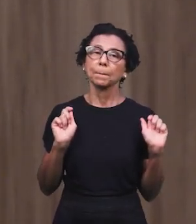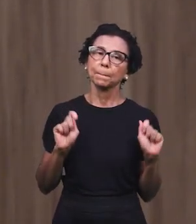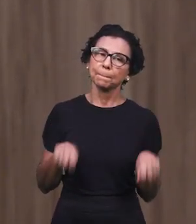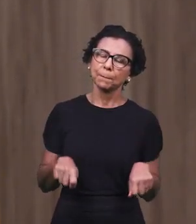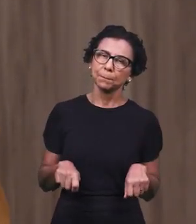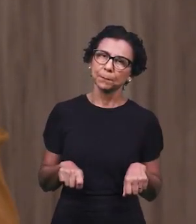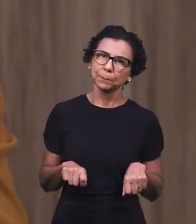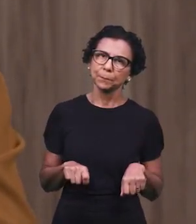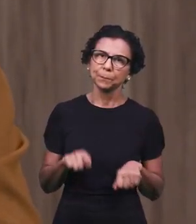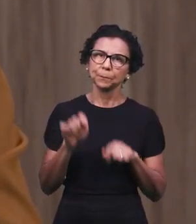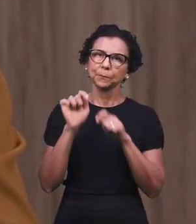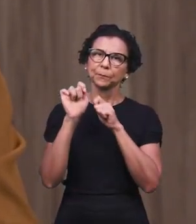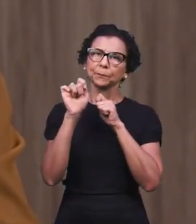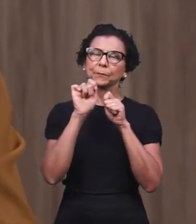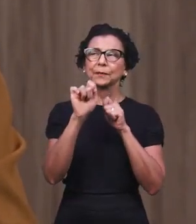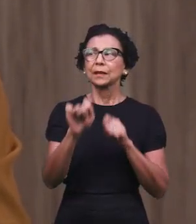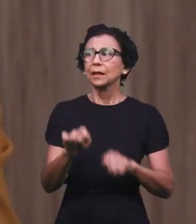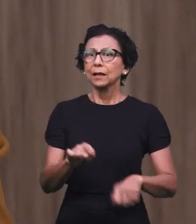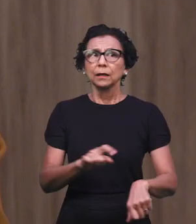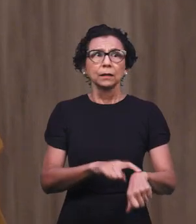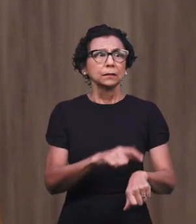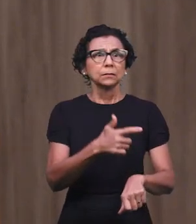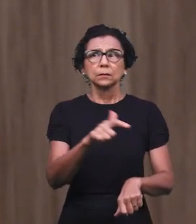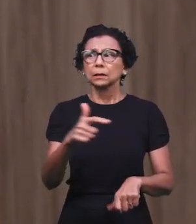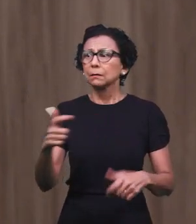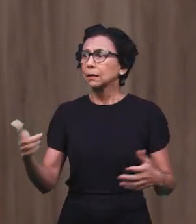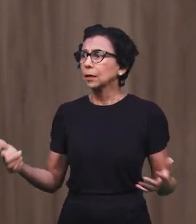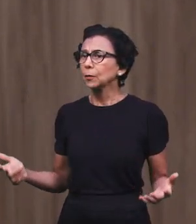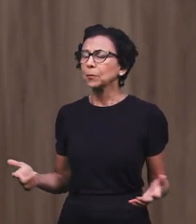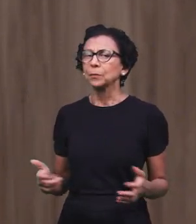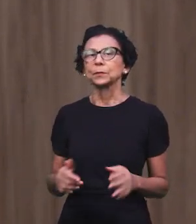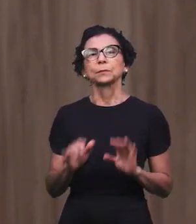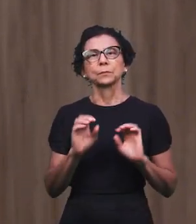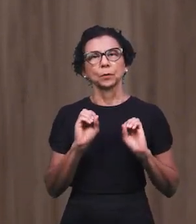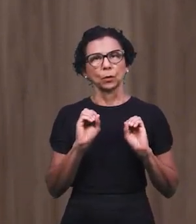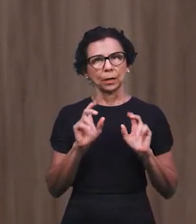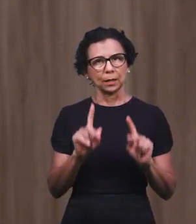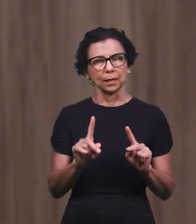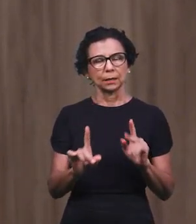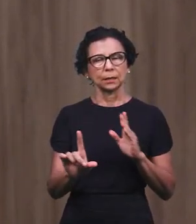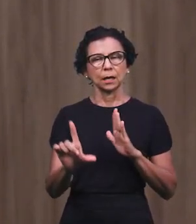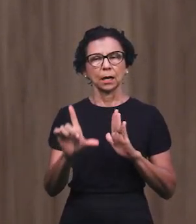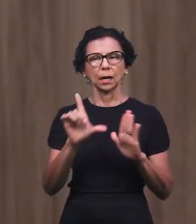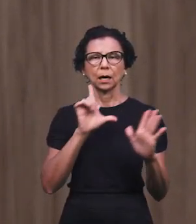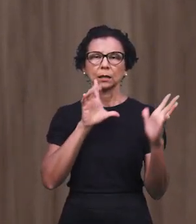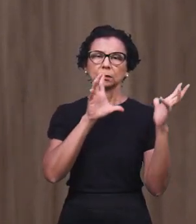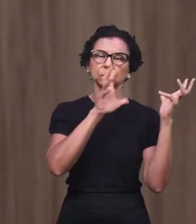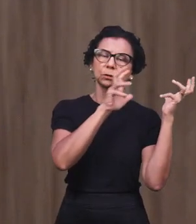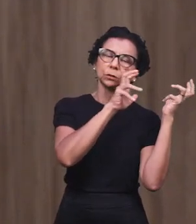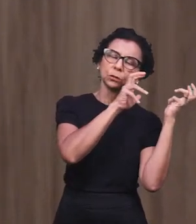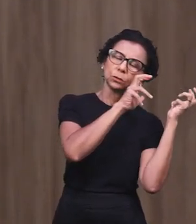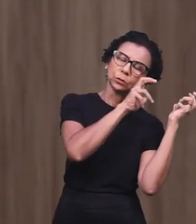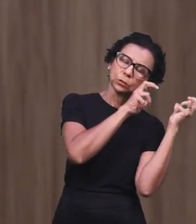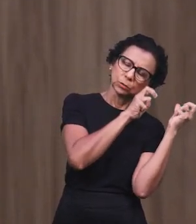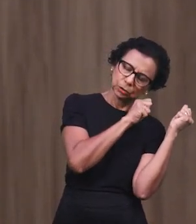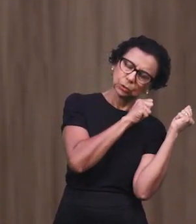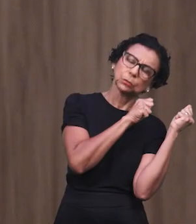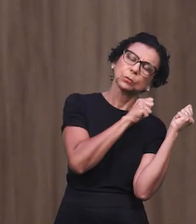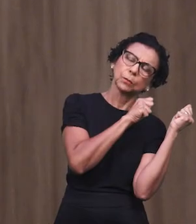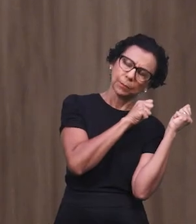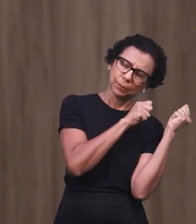nenhum, antes de dormir, é o momento mais importante para o cuidado bucal geral. E o fio